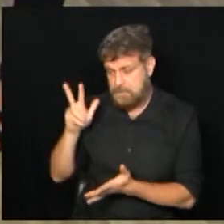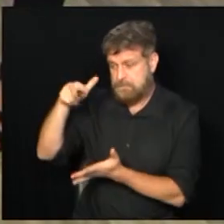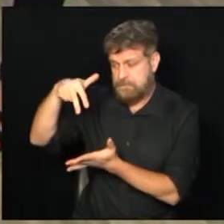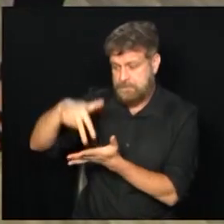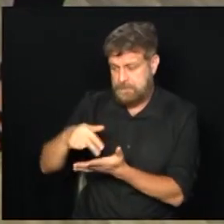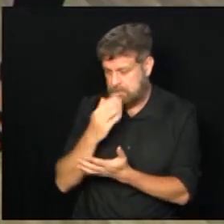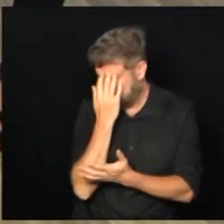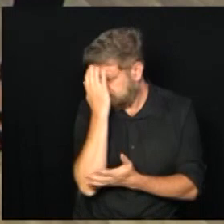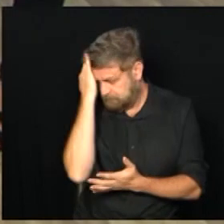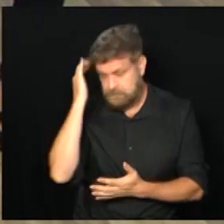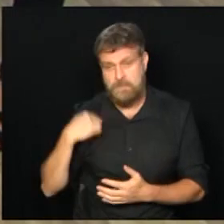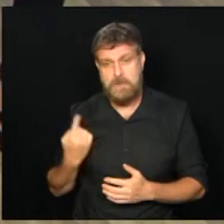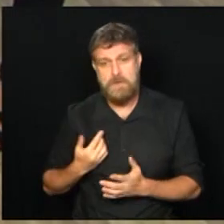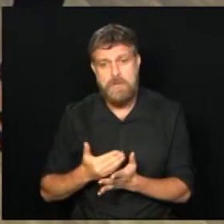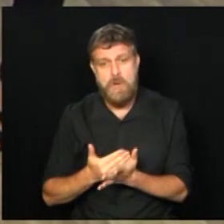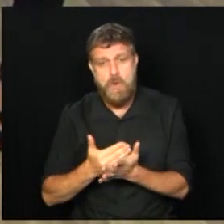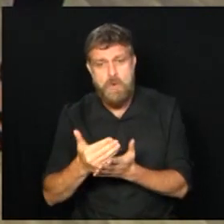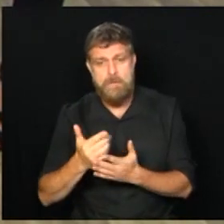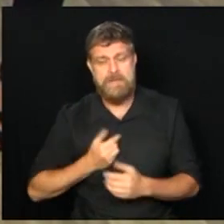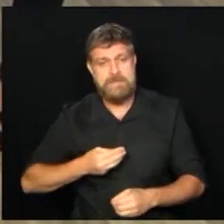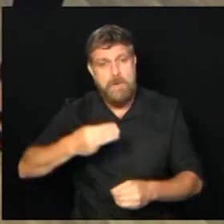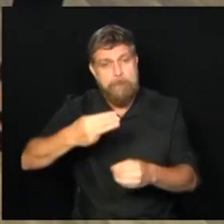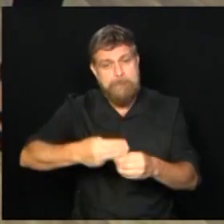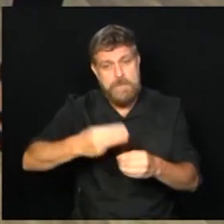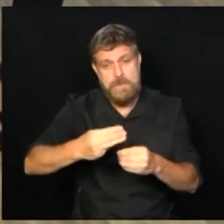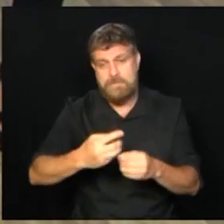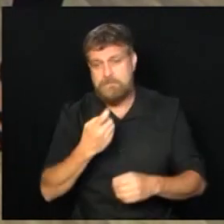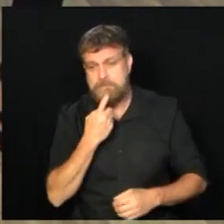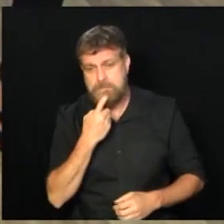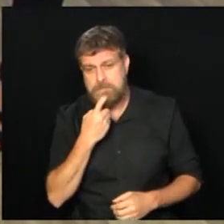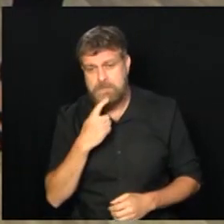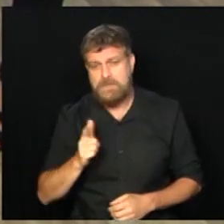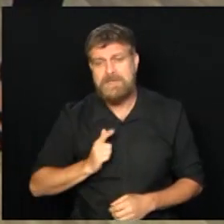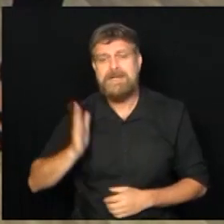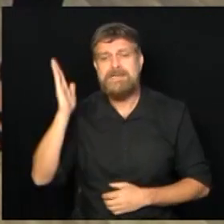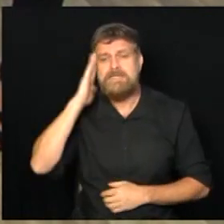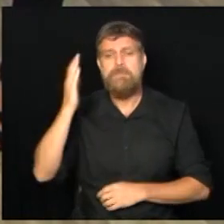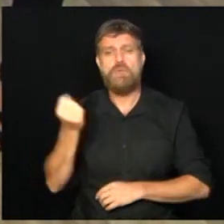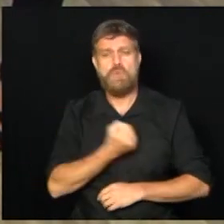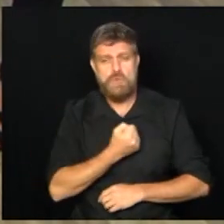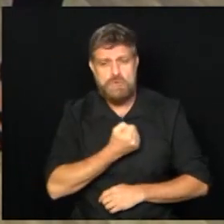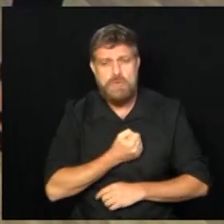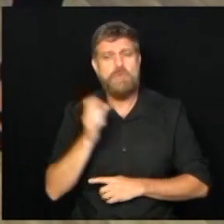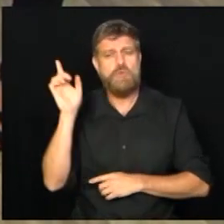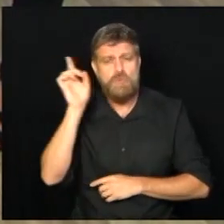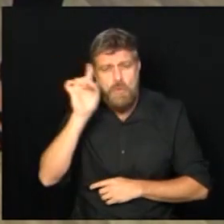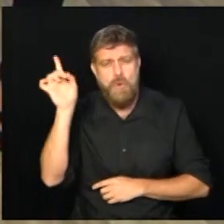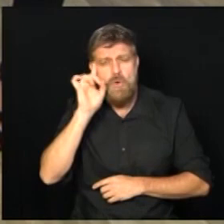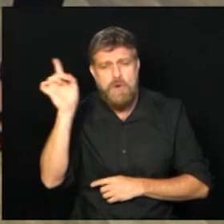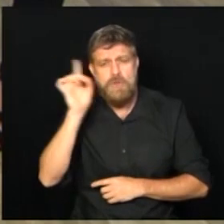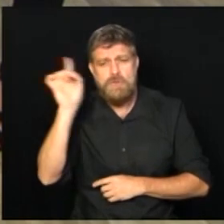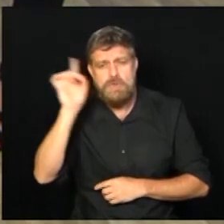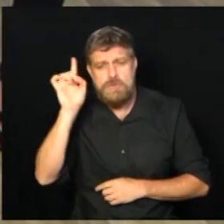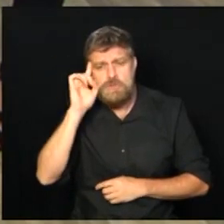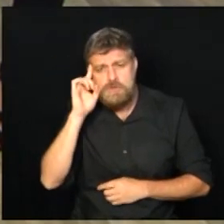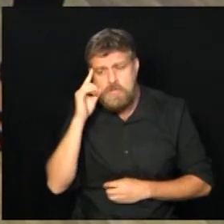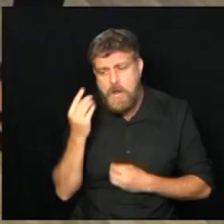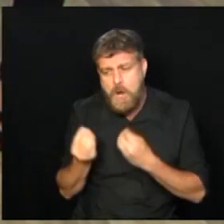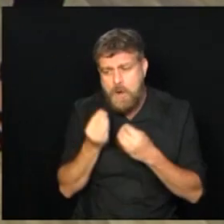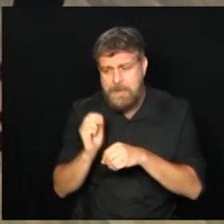estúdios. A gente começa com as notícias da metrópole de Campinas, naquela atualização diária que nós fazemos sobre os casos